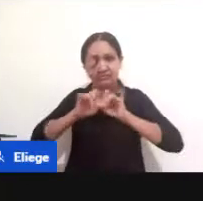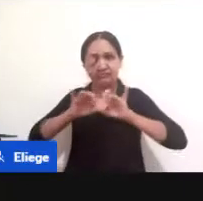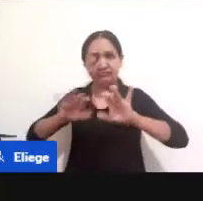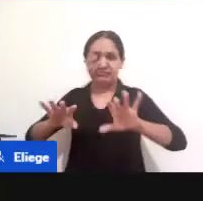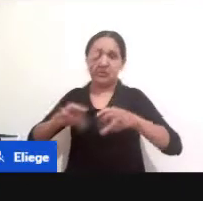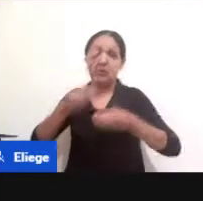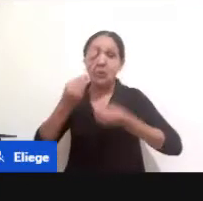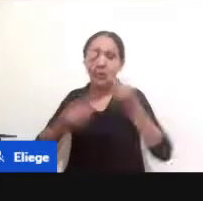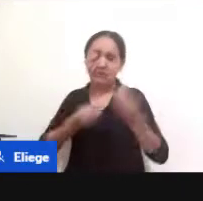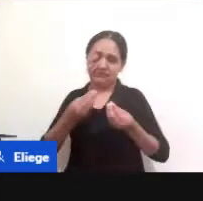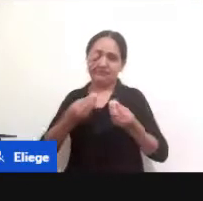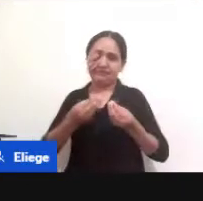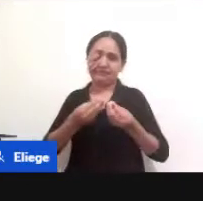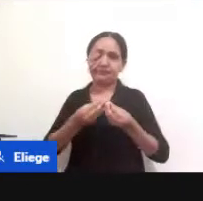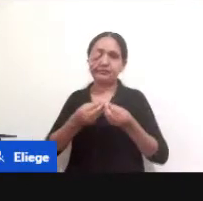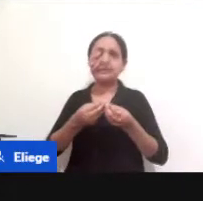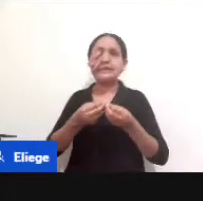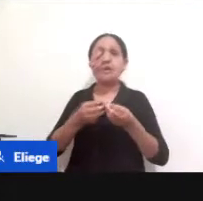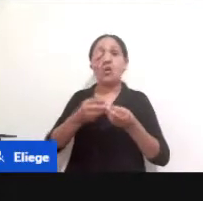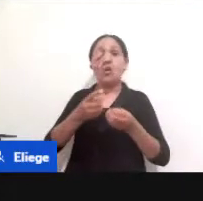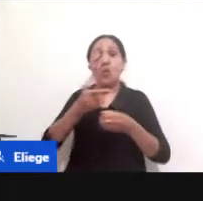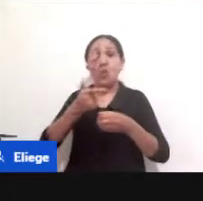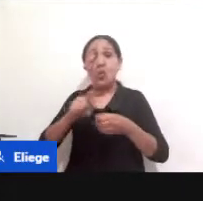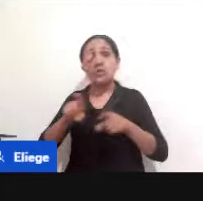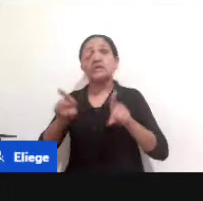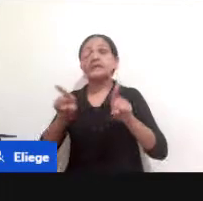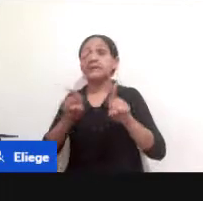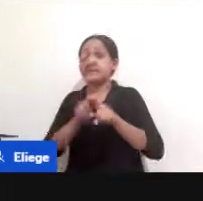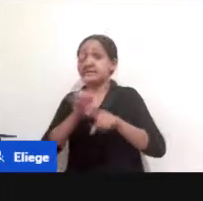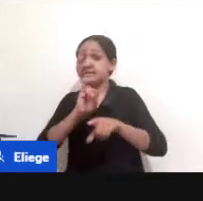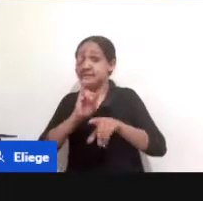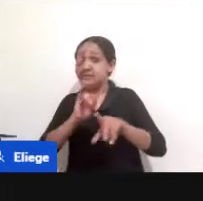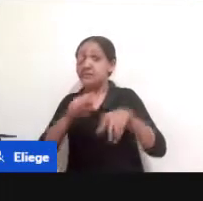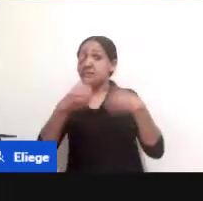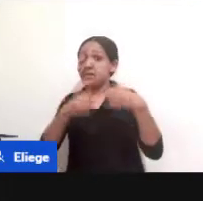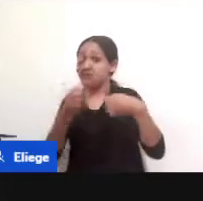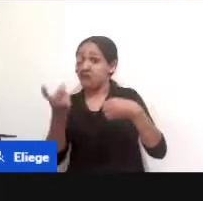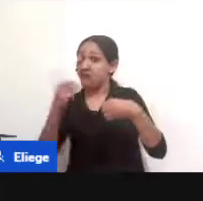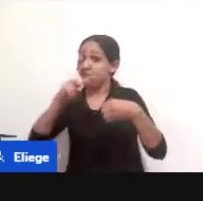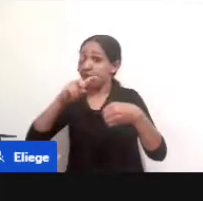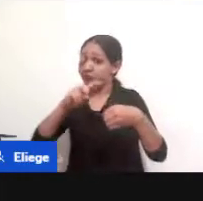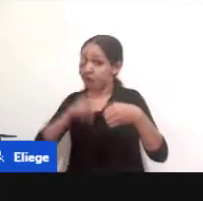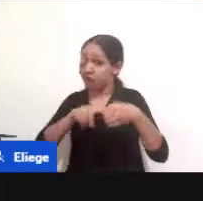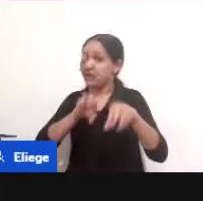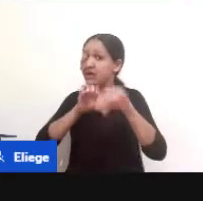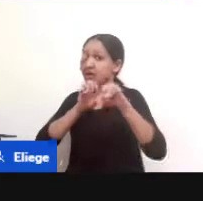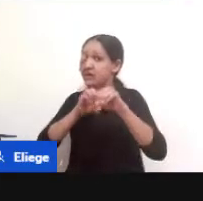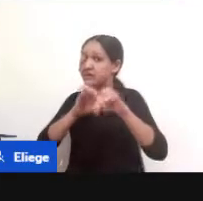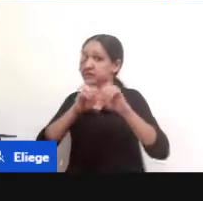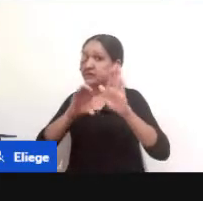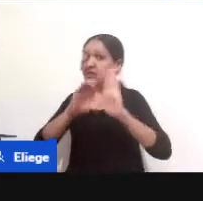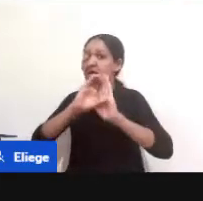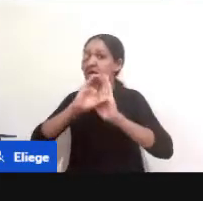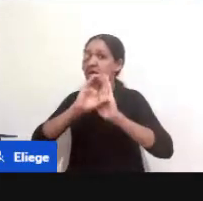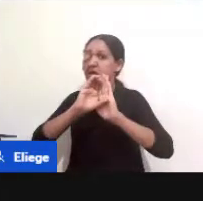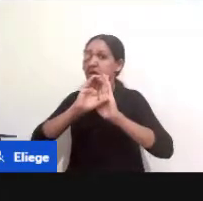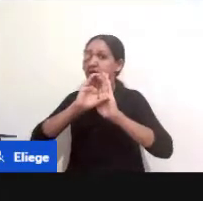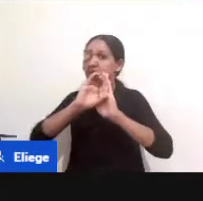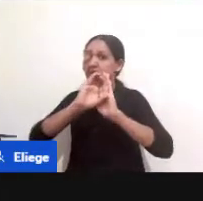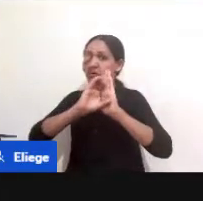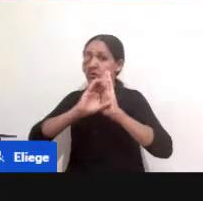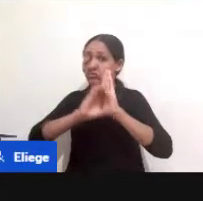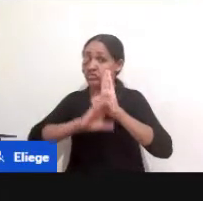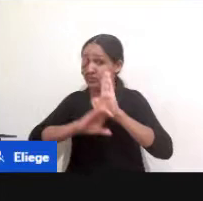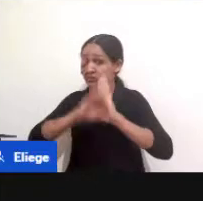Outra questão, se necessário, nós vamos ter que retomar os conteúdos, voltar um pouco, entender o que está